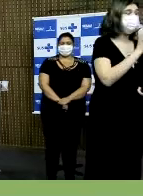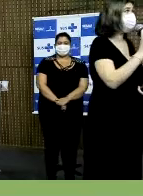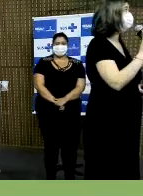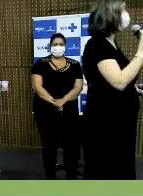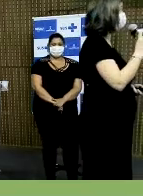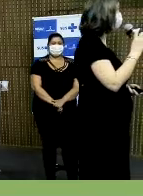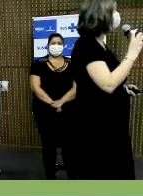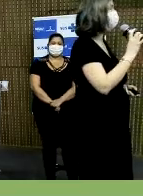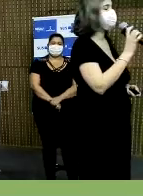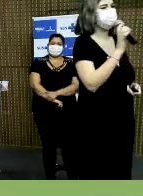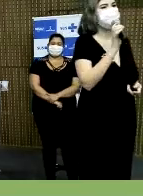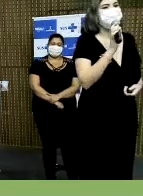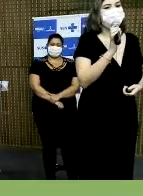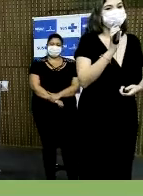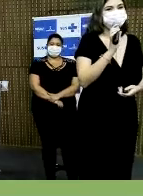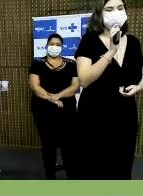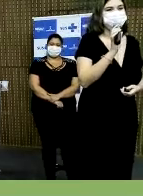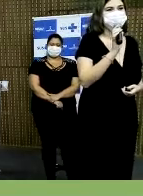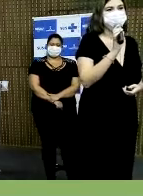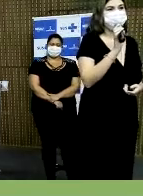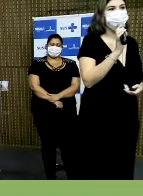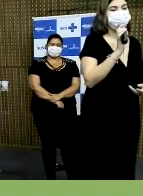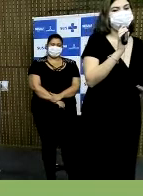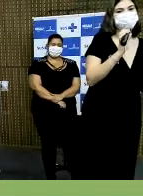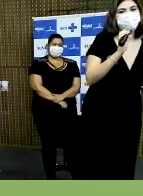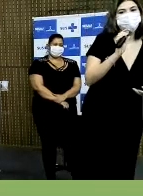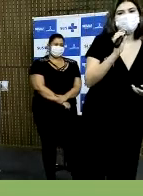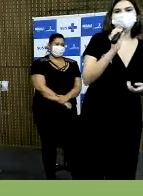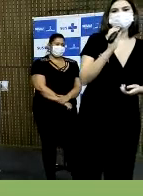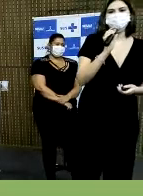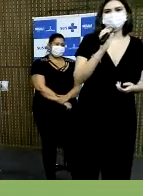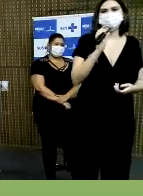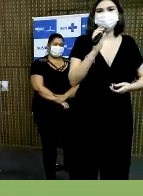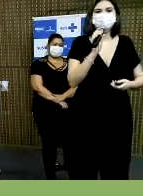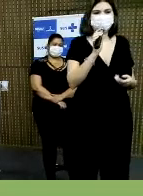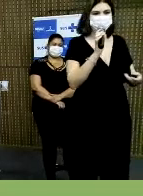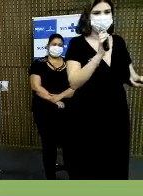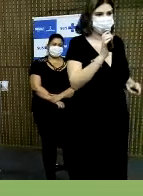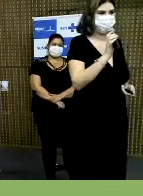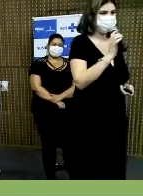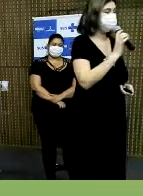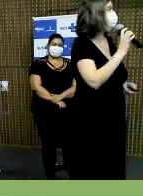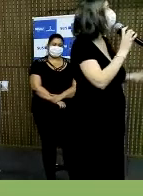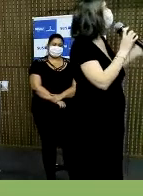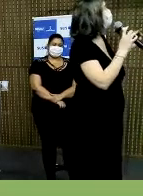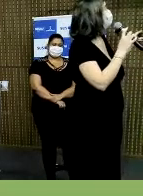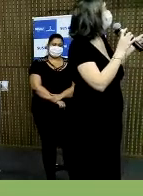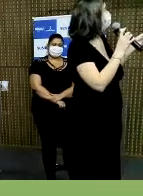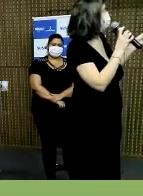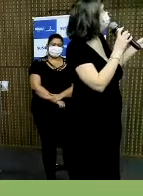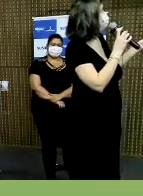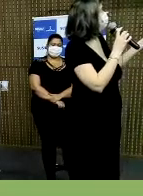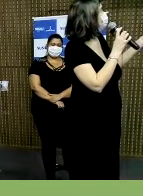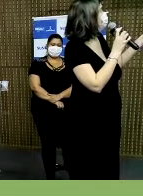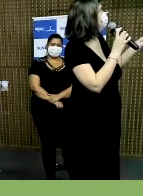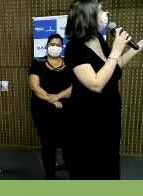Em relação à saúde da criança, nós temos uma cultura bem complexa de lidar com a nossa população, que